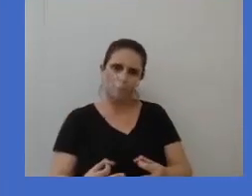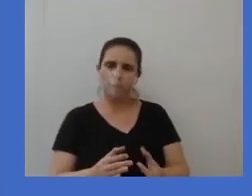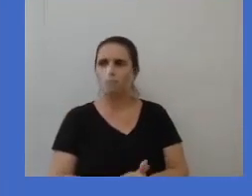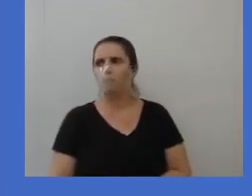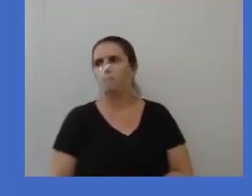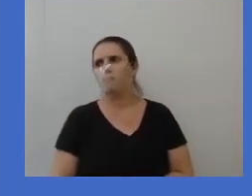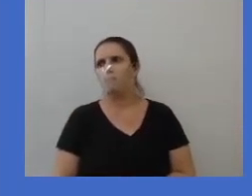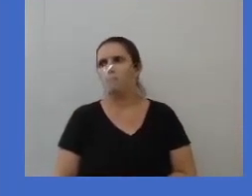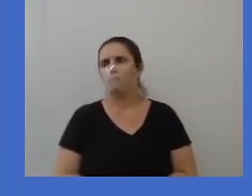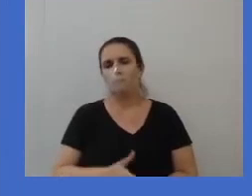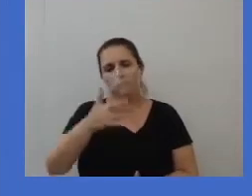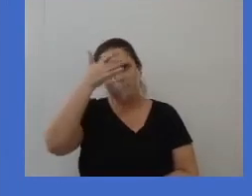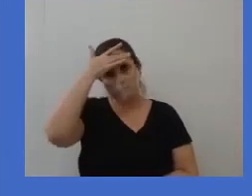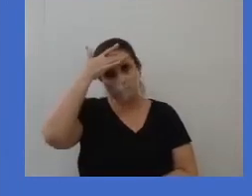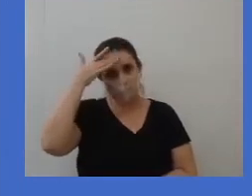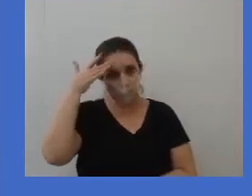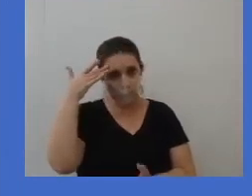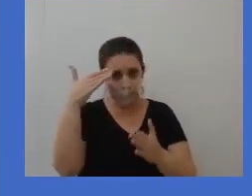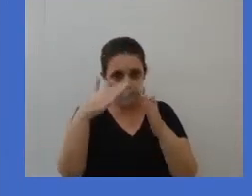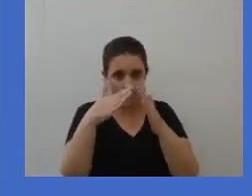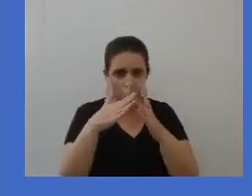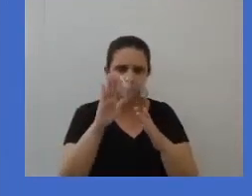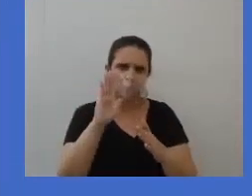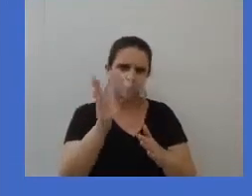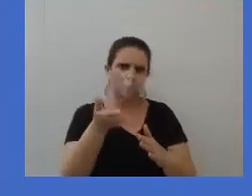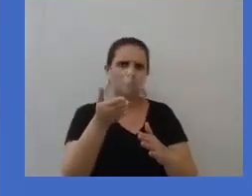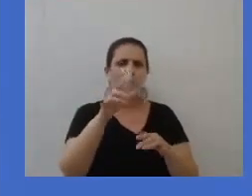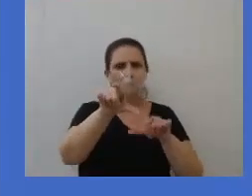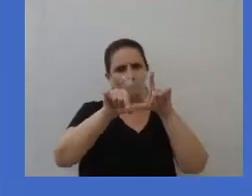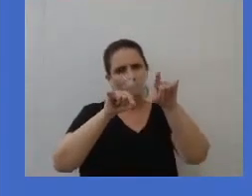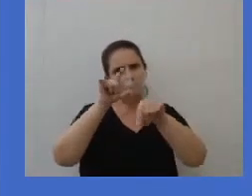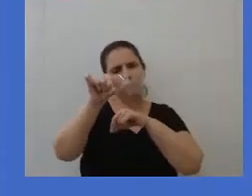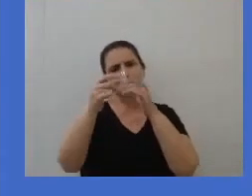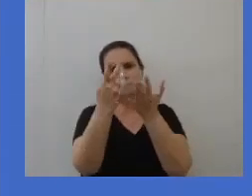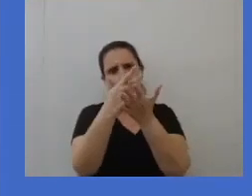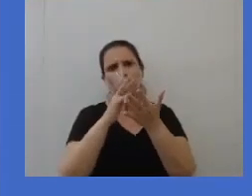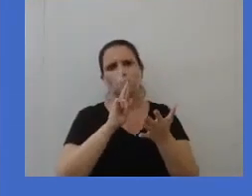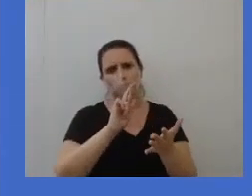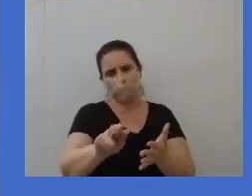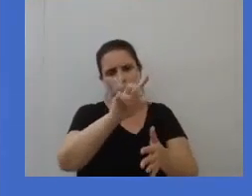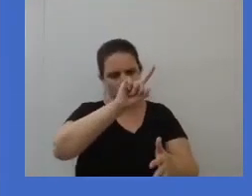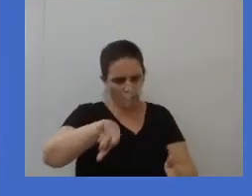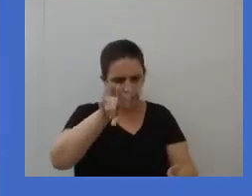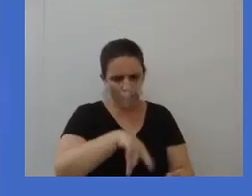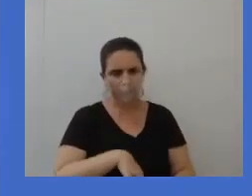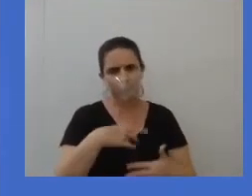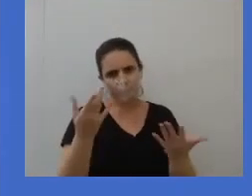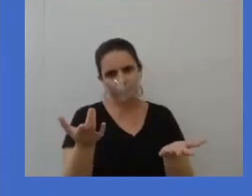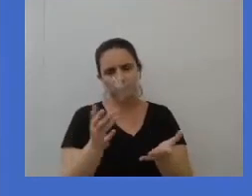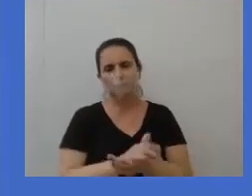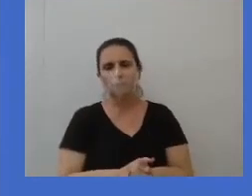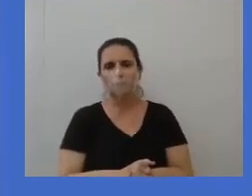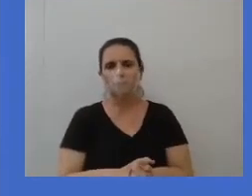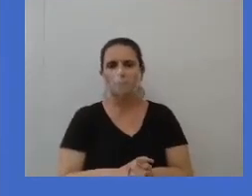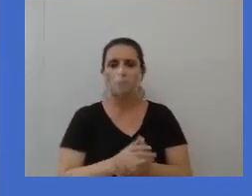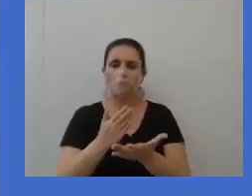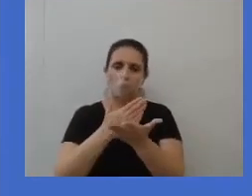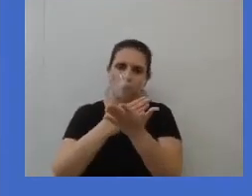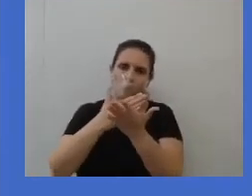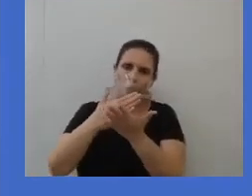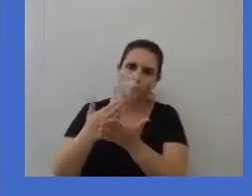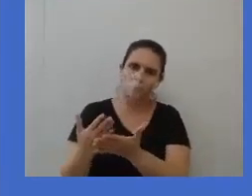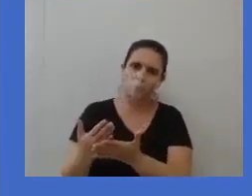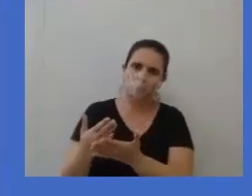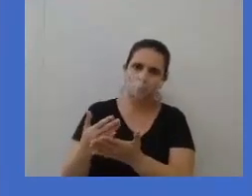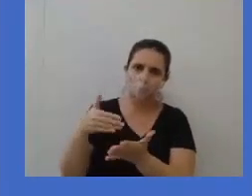Certamente, muitos em casa já escolheram a resposta que iriam marcar. Eu vou começar de trás para frente. Dá